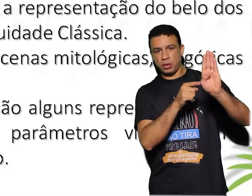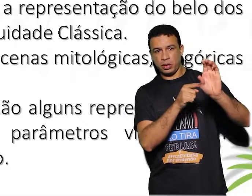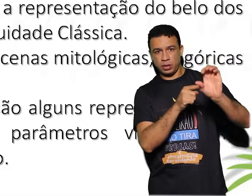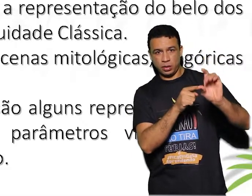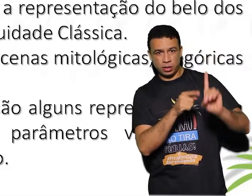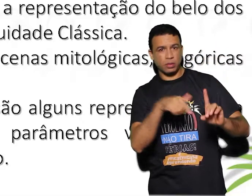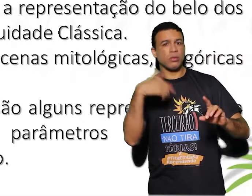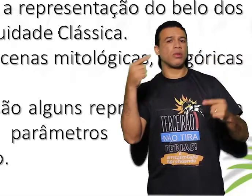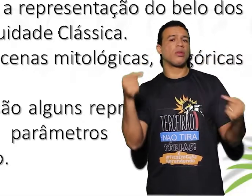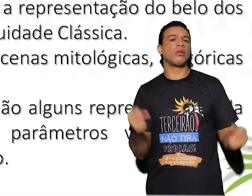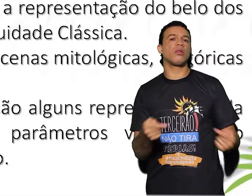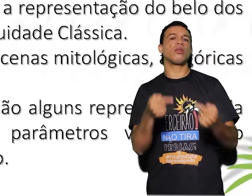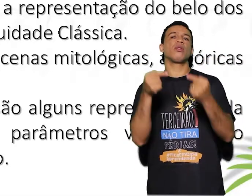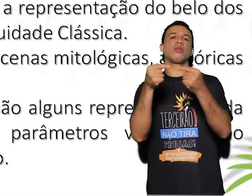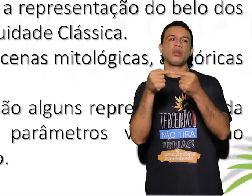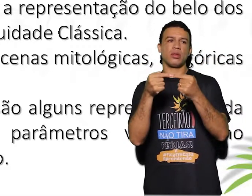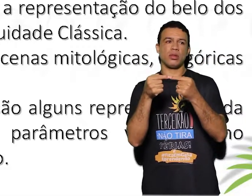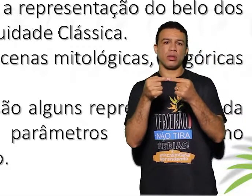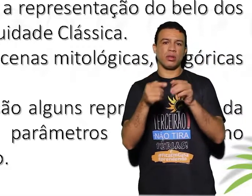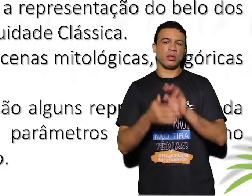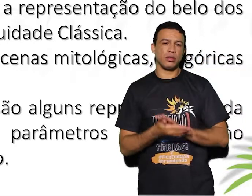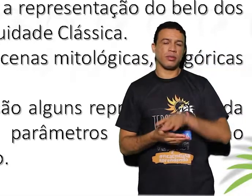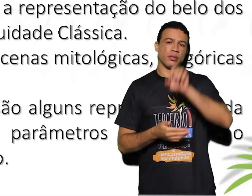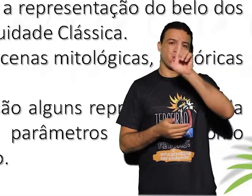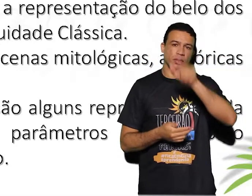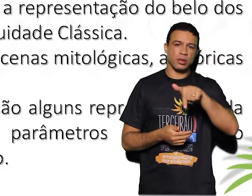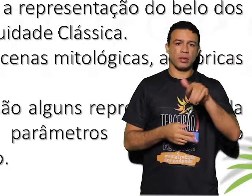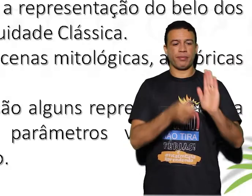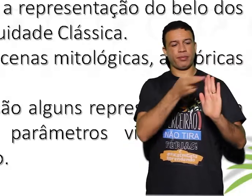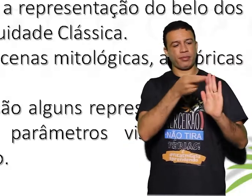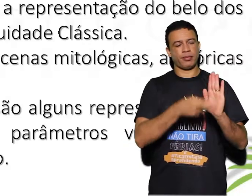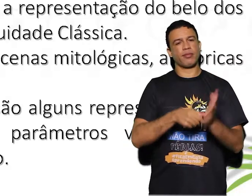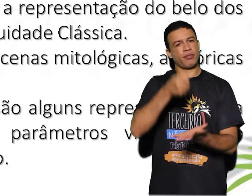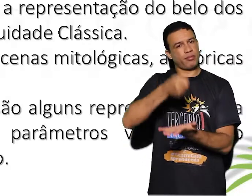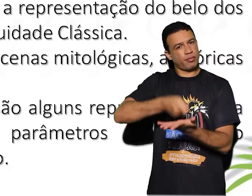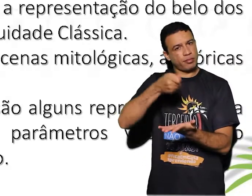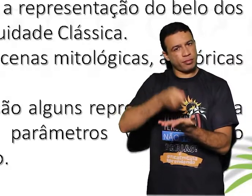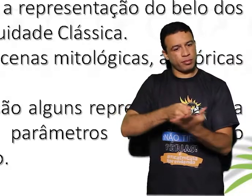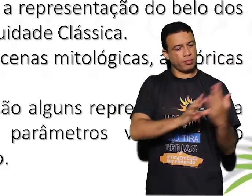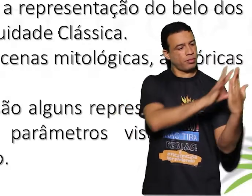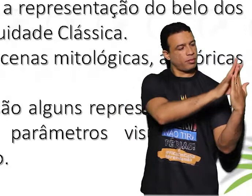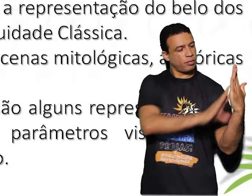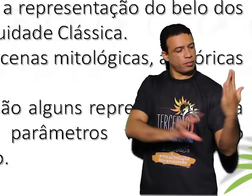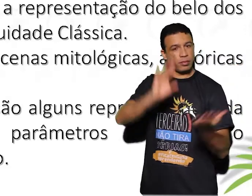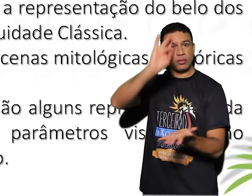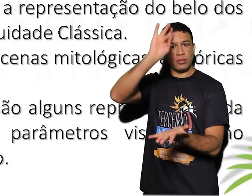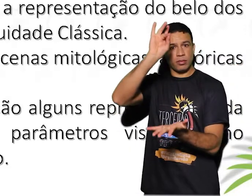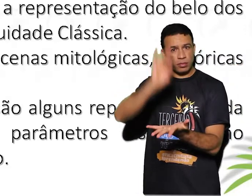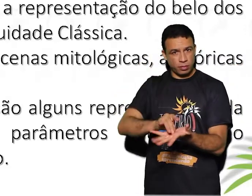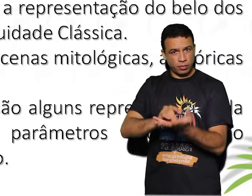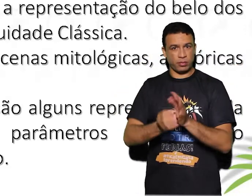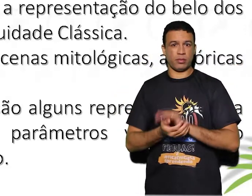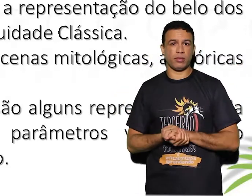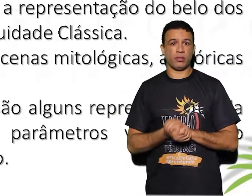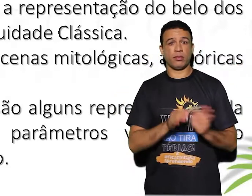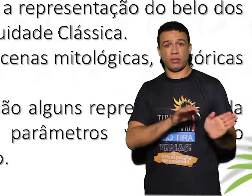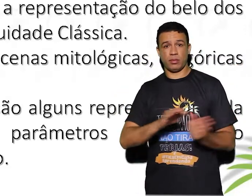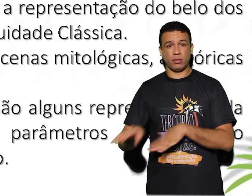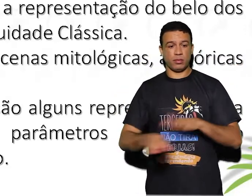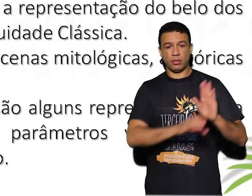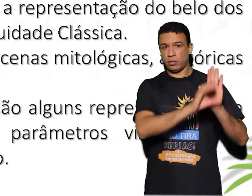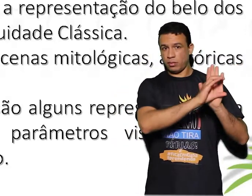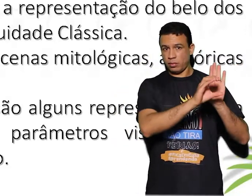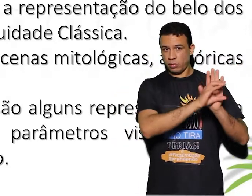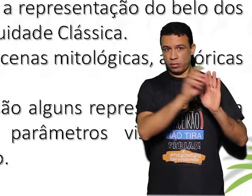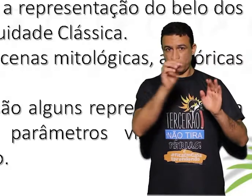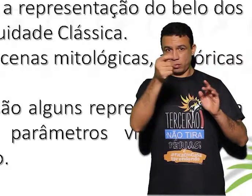Regras rígidas para a produção artística, cujo maior valor era a imitação mais próxima da realidade. Vamos lá?